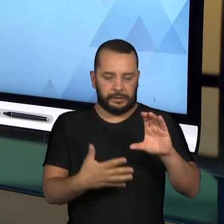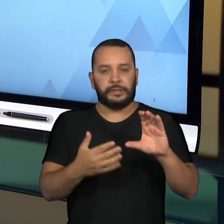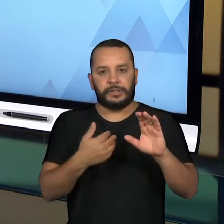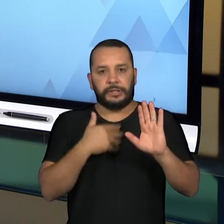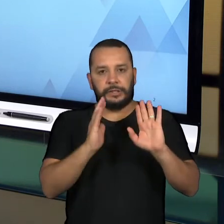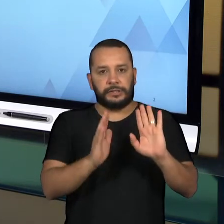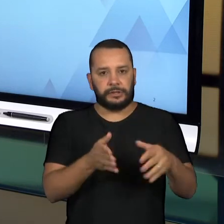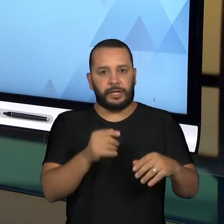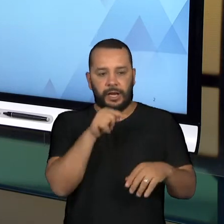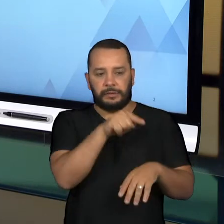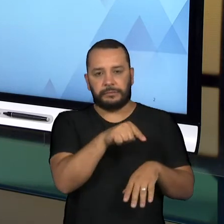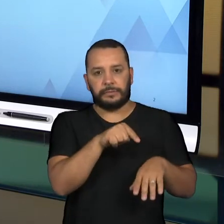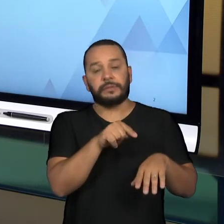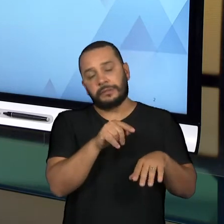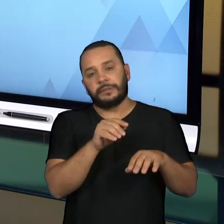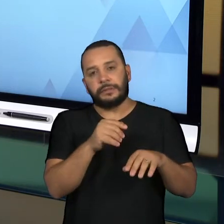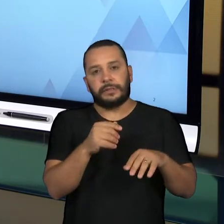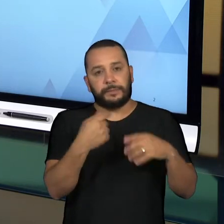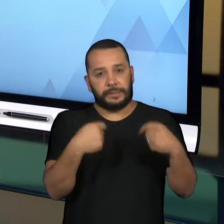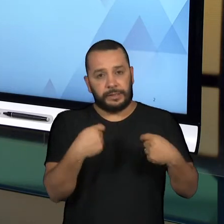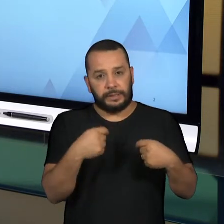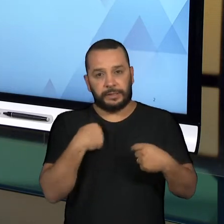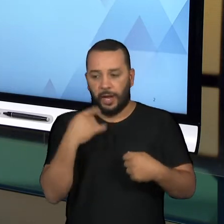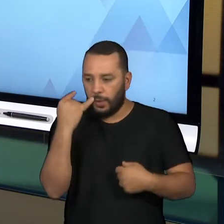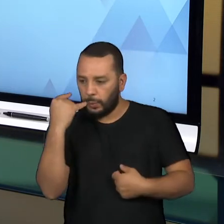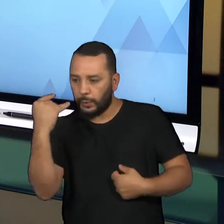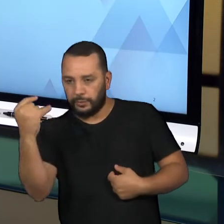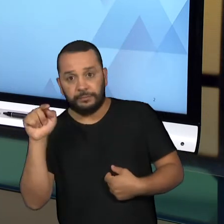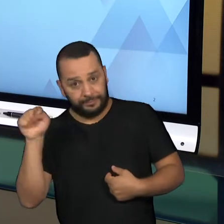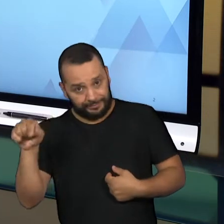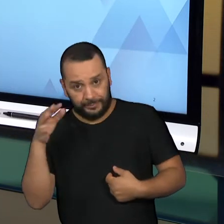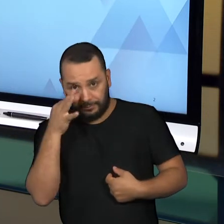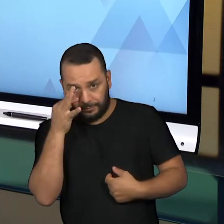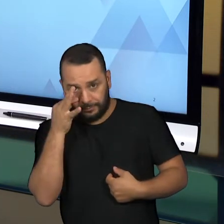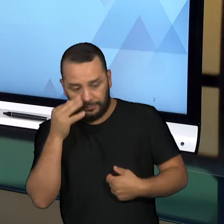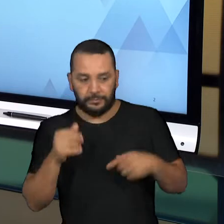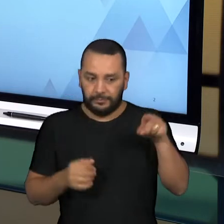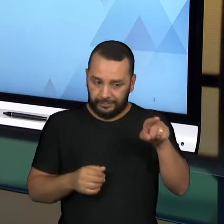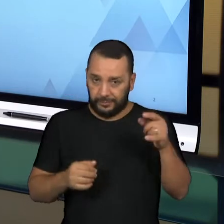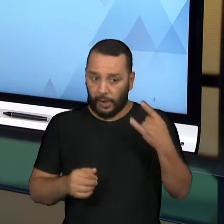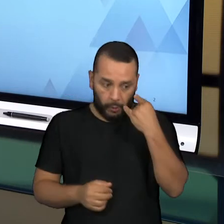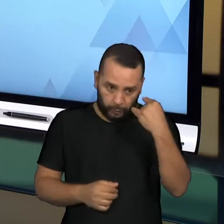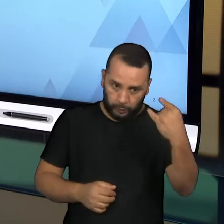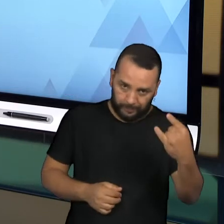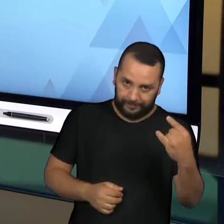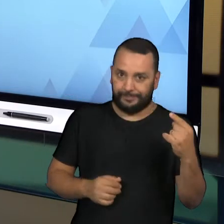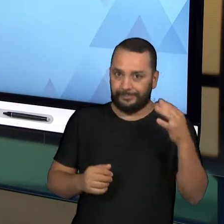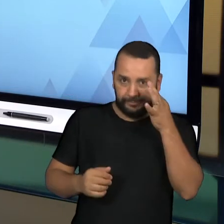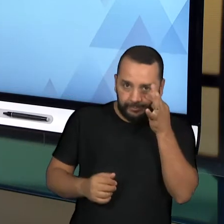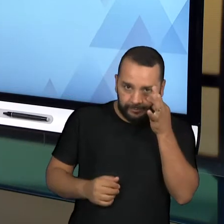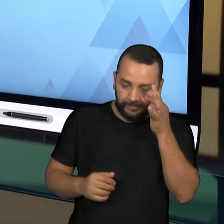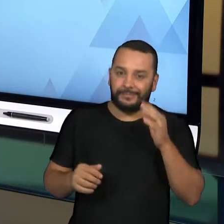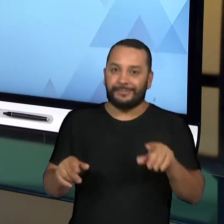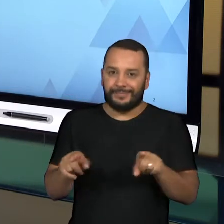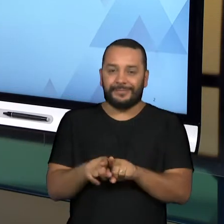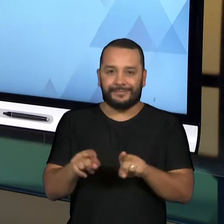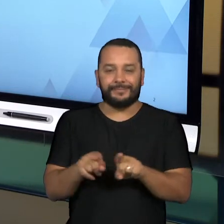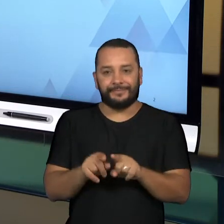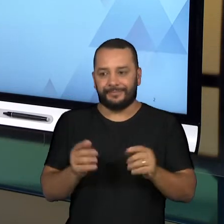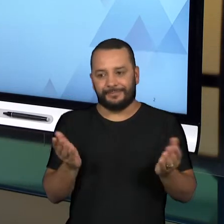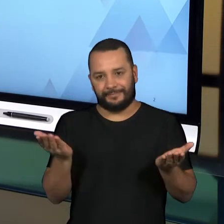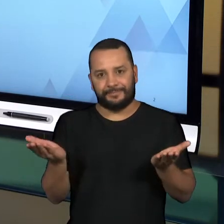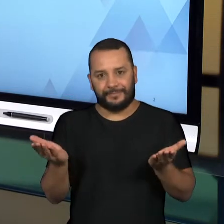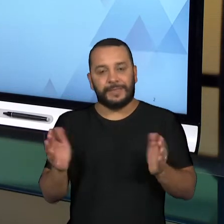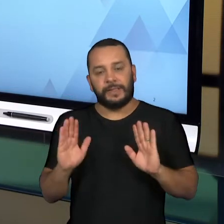aula possa ser atrativa o bastante para que os alunos prestem atenção nesse conceito para que os alunos possam